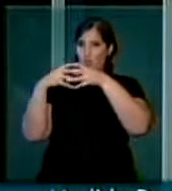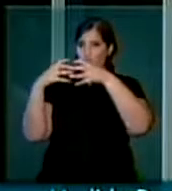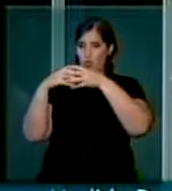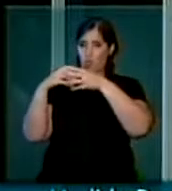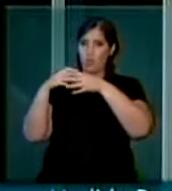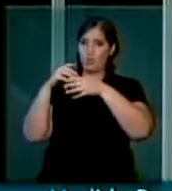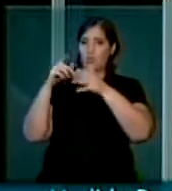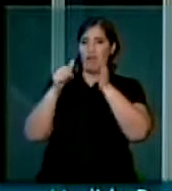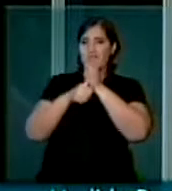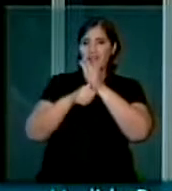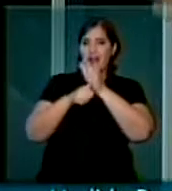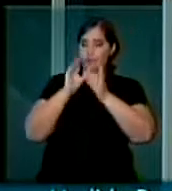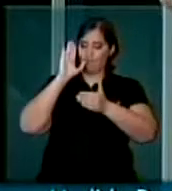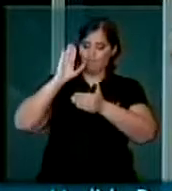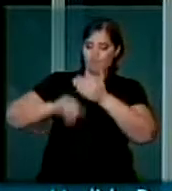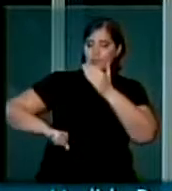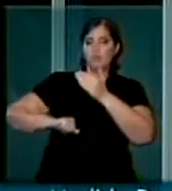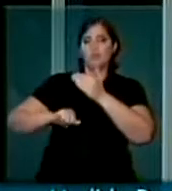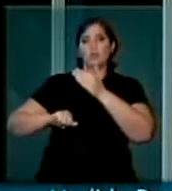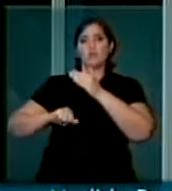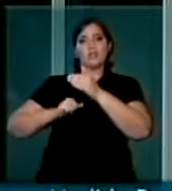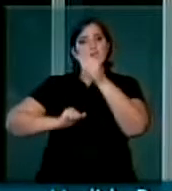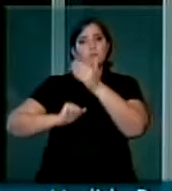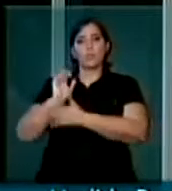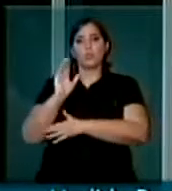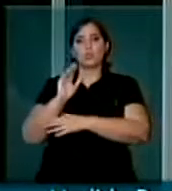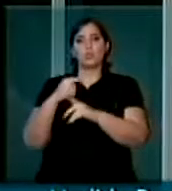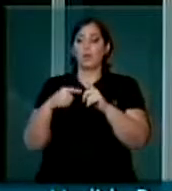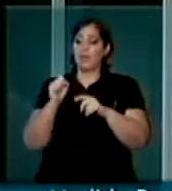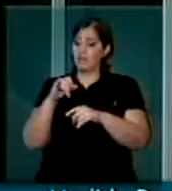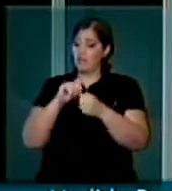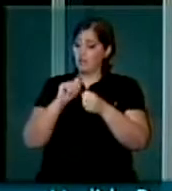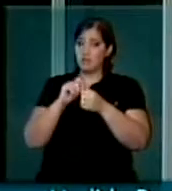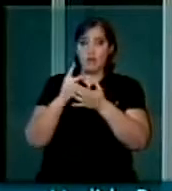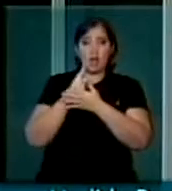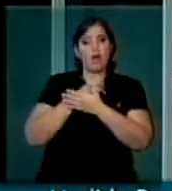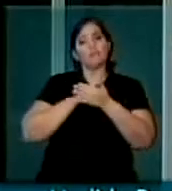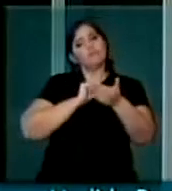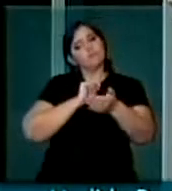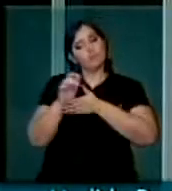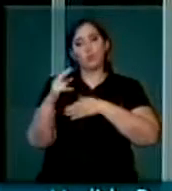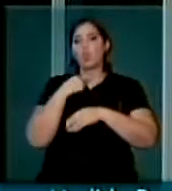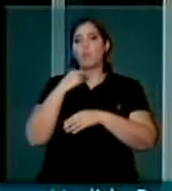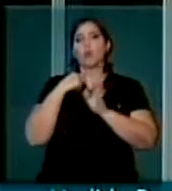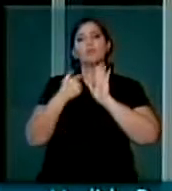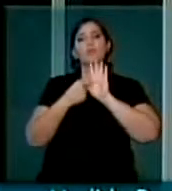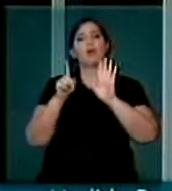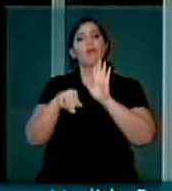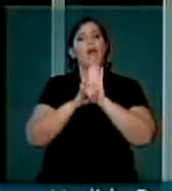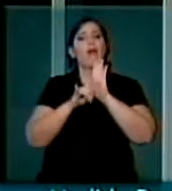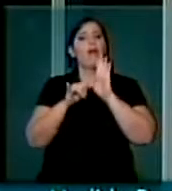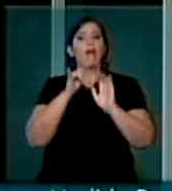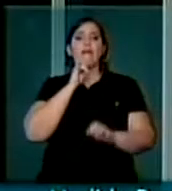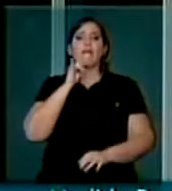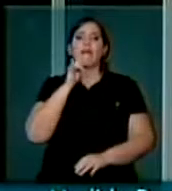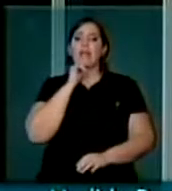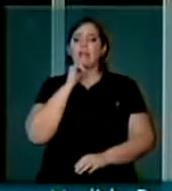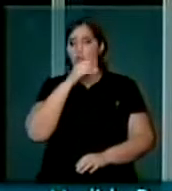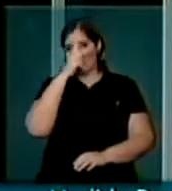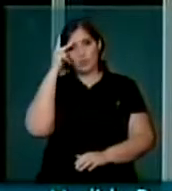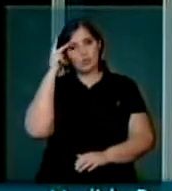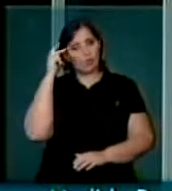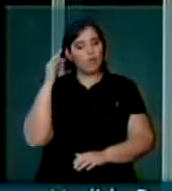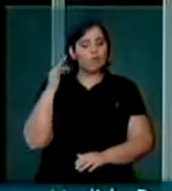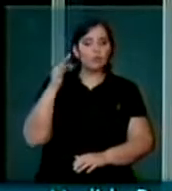se encaminharam na direção errada na vida pública e que não servem para o exemplo daqueles que vêm e virão na